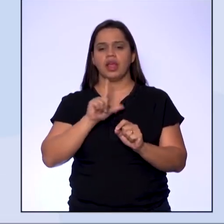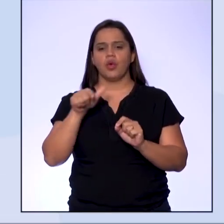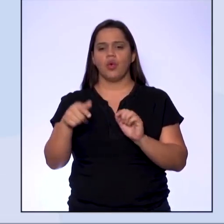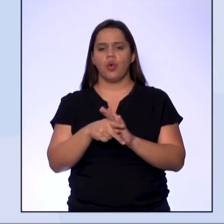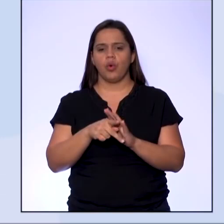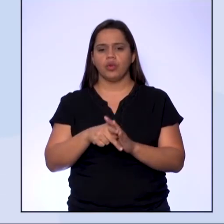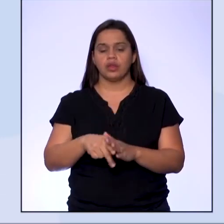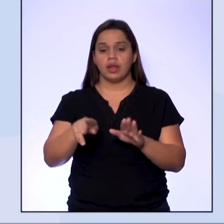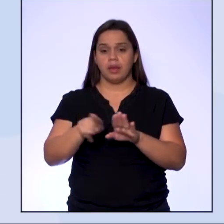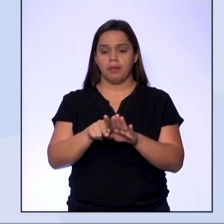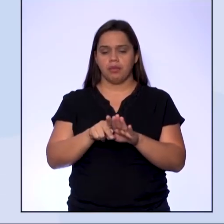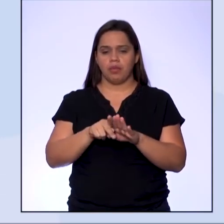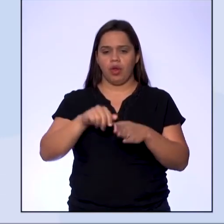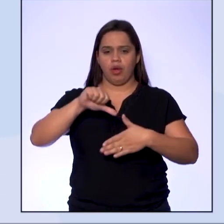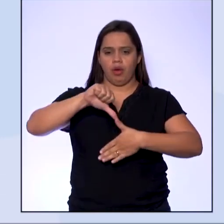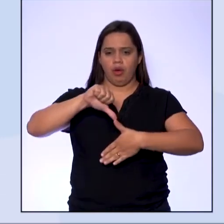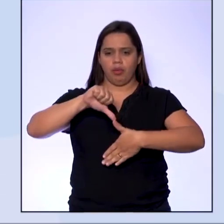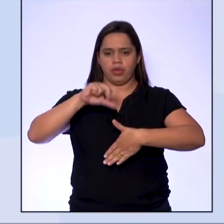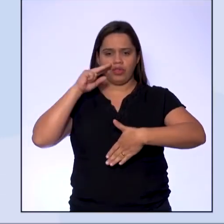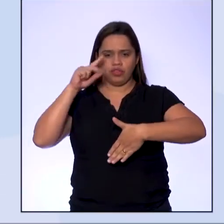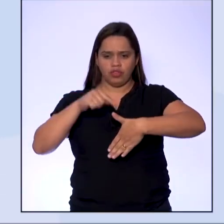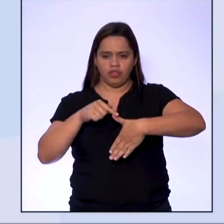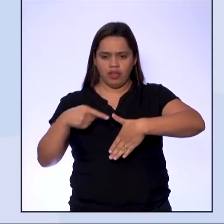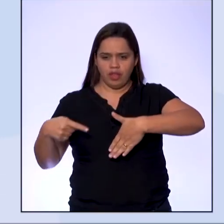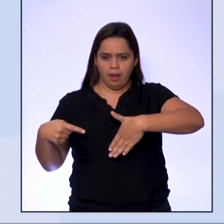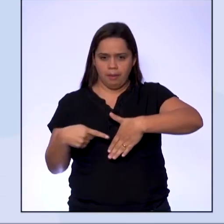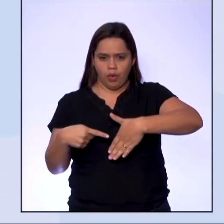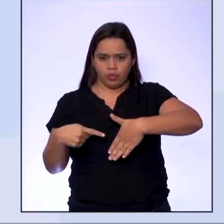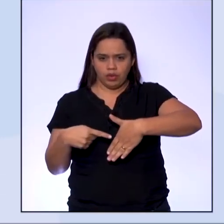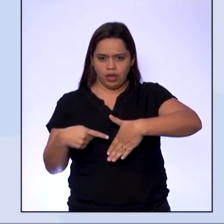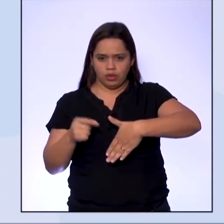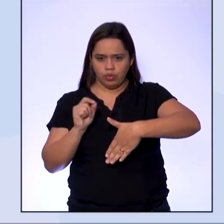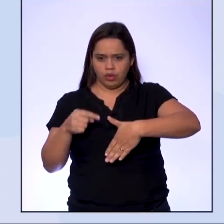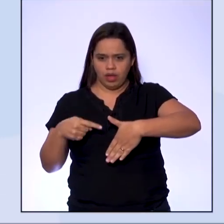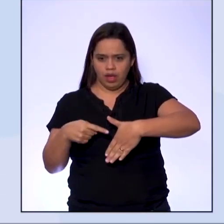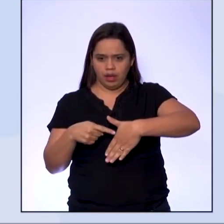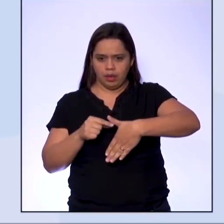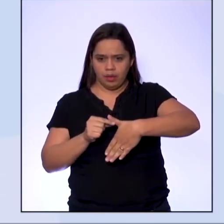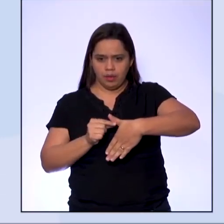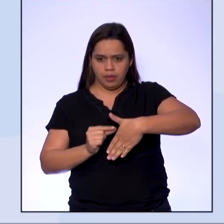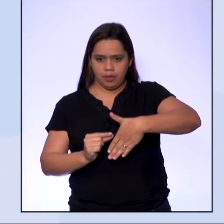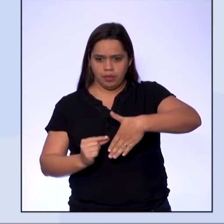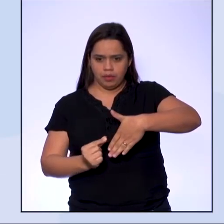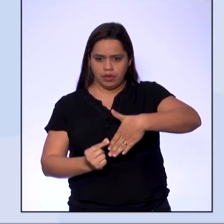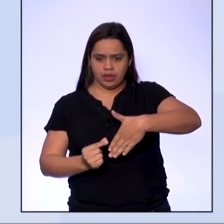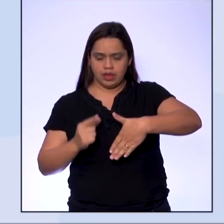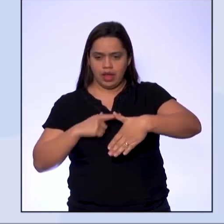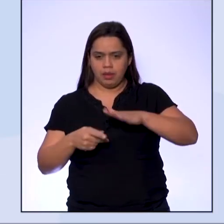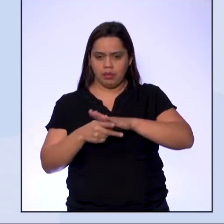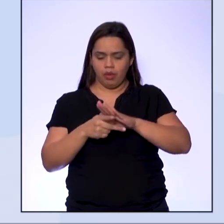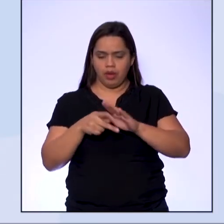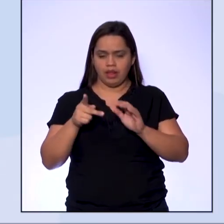ligação continental de uma América para outra. Nós temos a América Central insular, que são